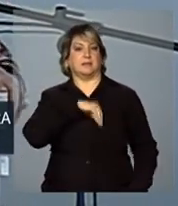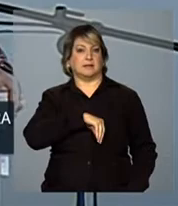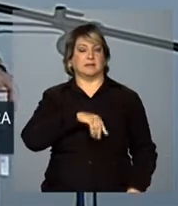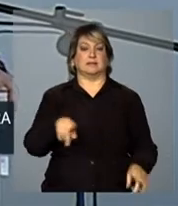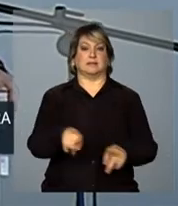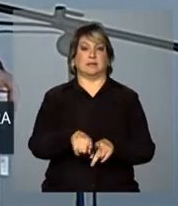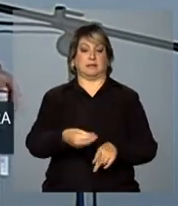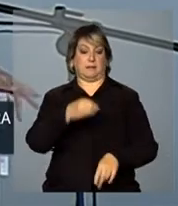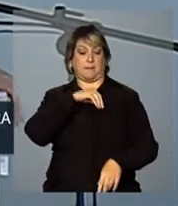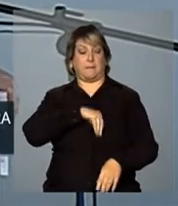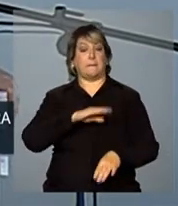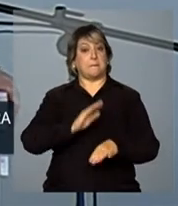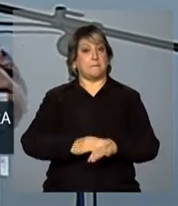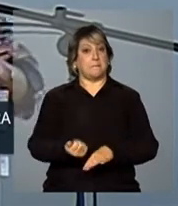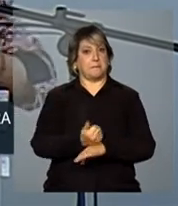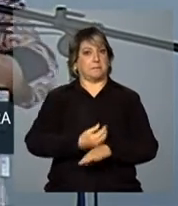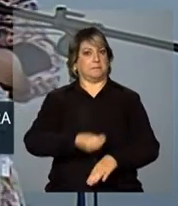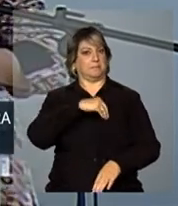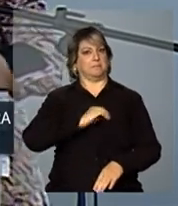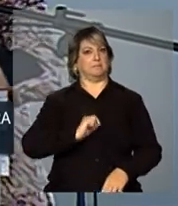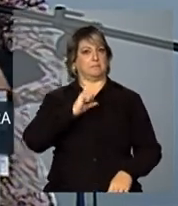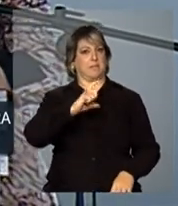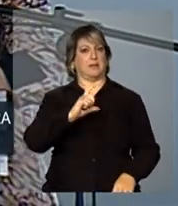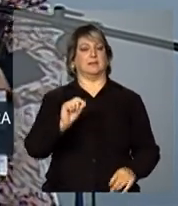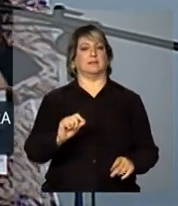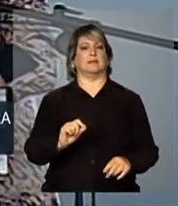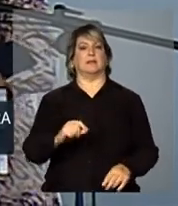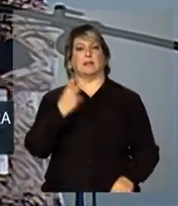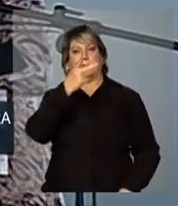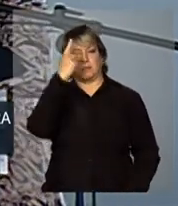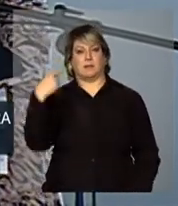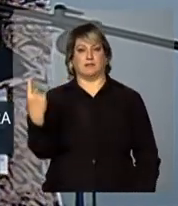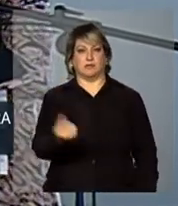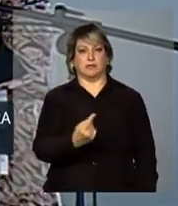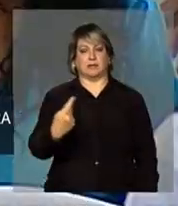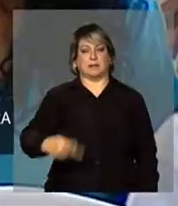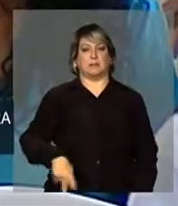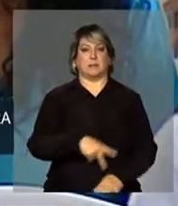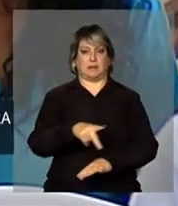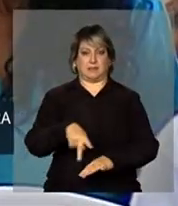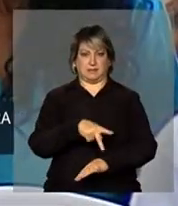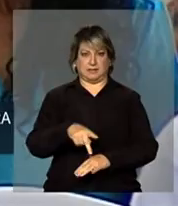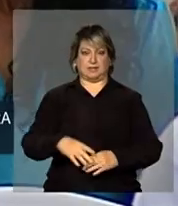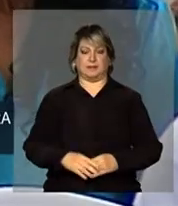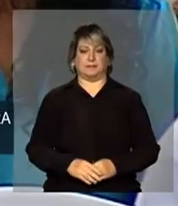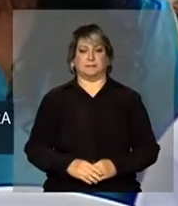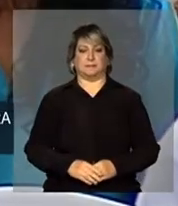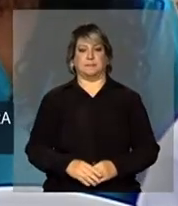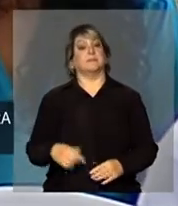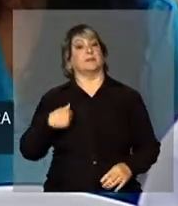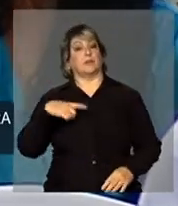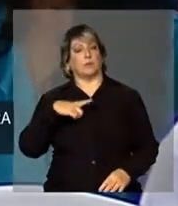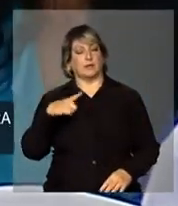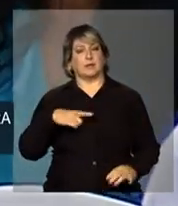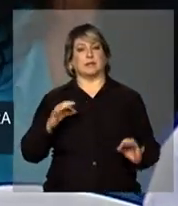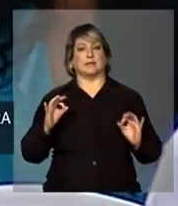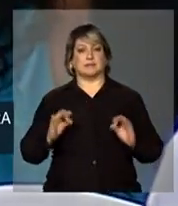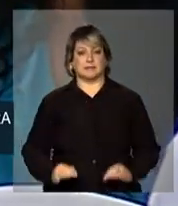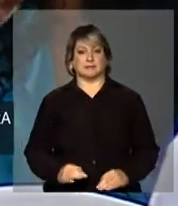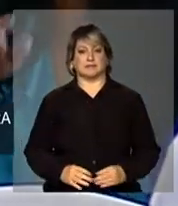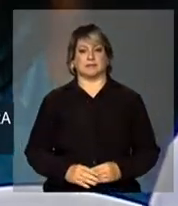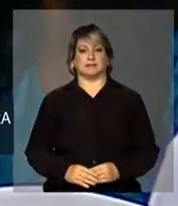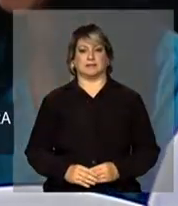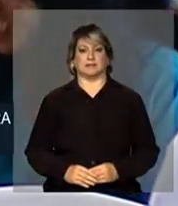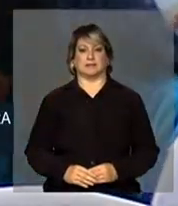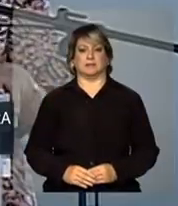um salário mais digno para as pessoas desse país. Eu tenho certeza